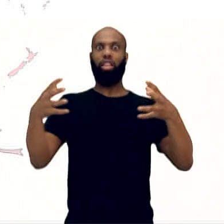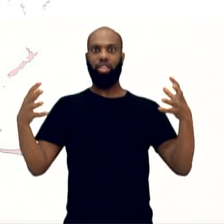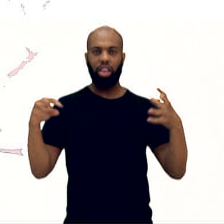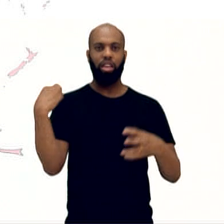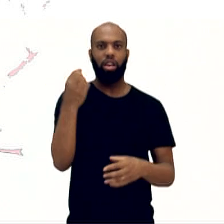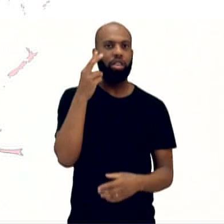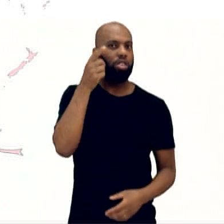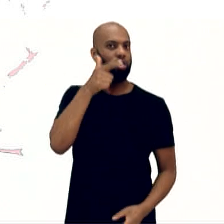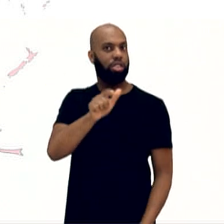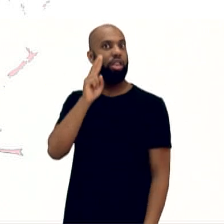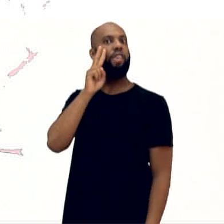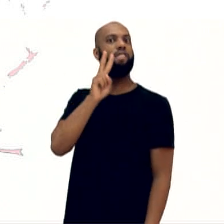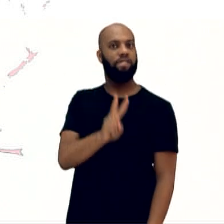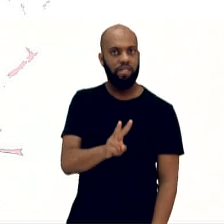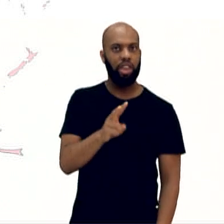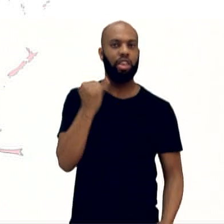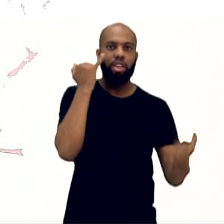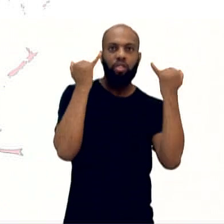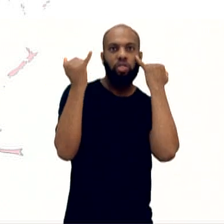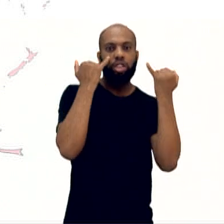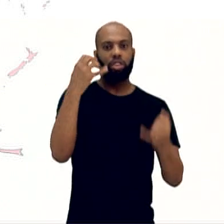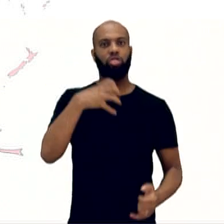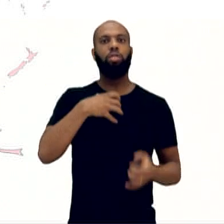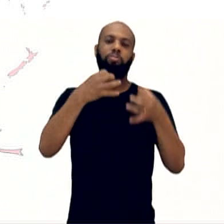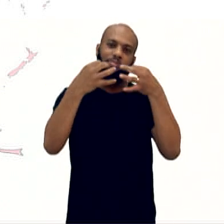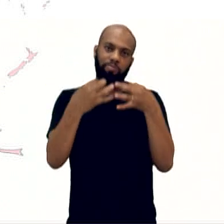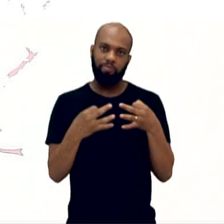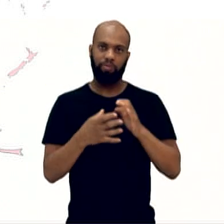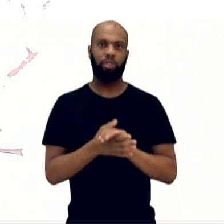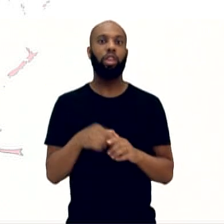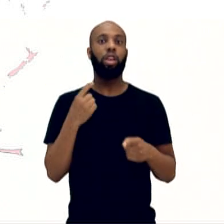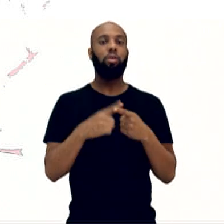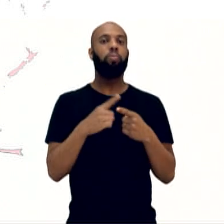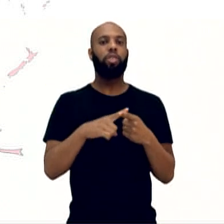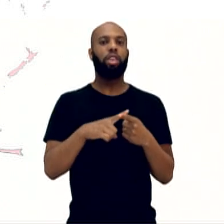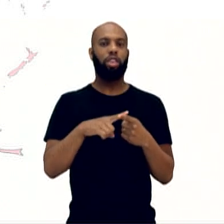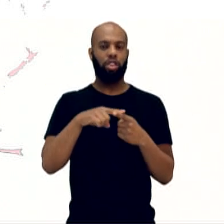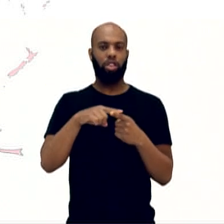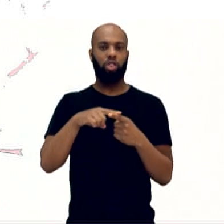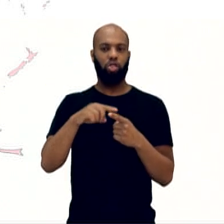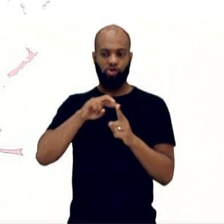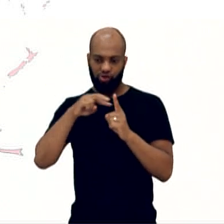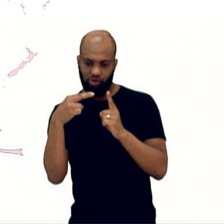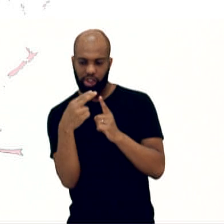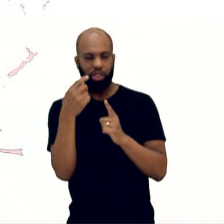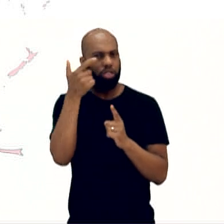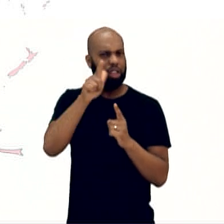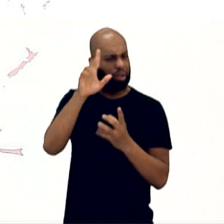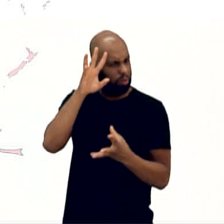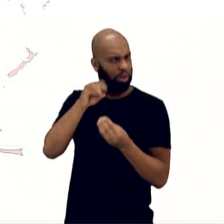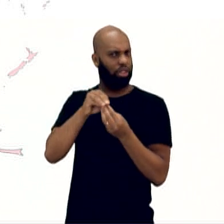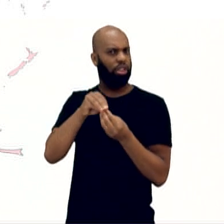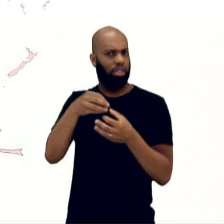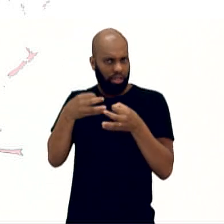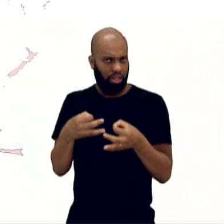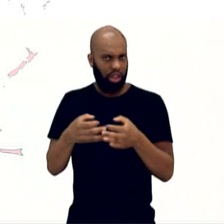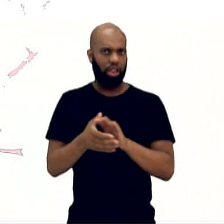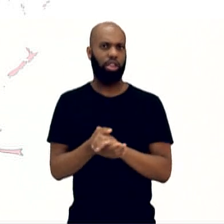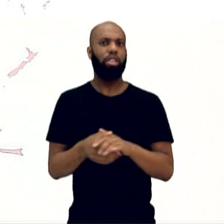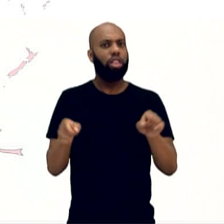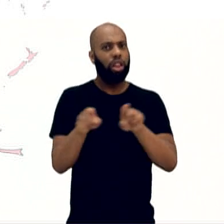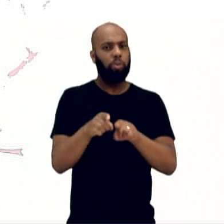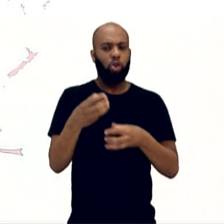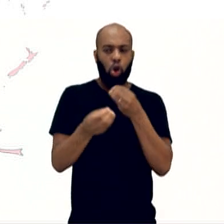gente visualize a informação de forma mais adequada, que o nosso olhar entenda ali só